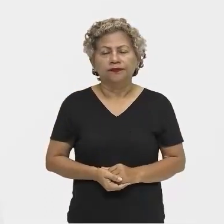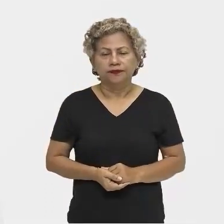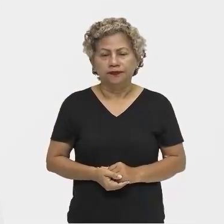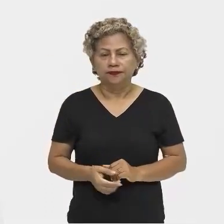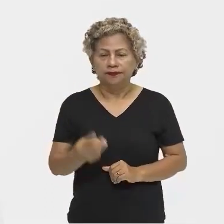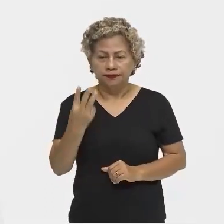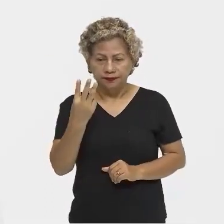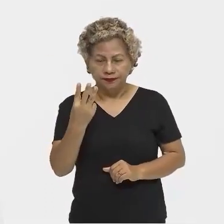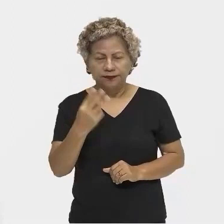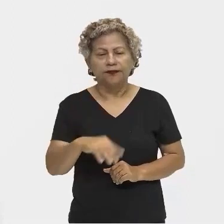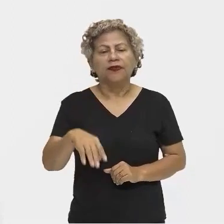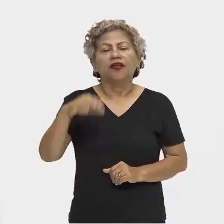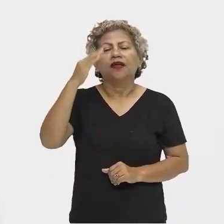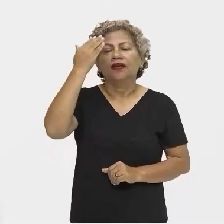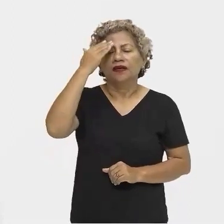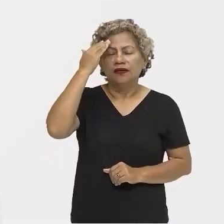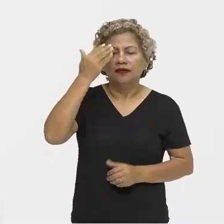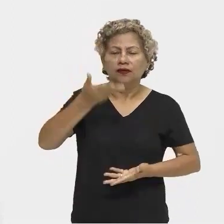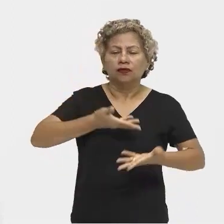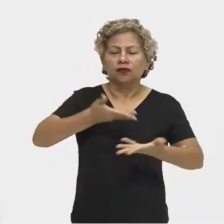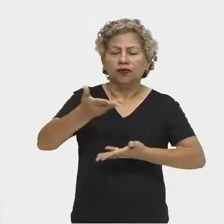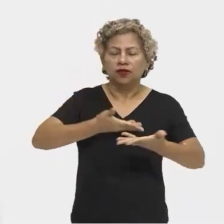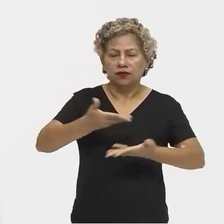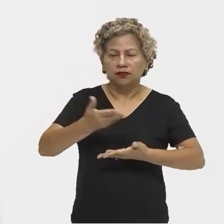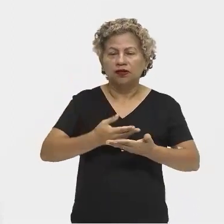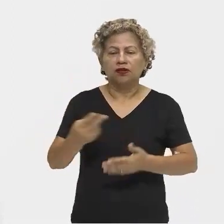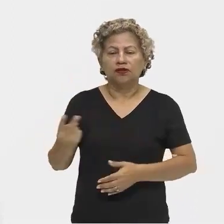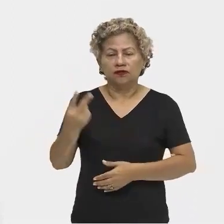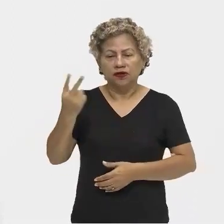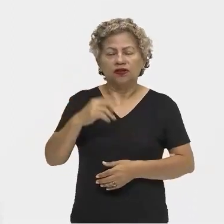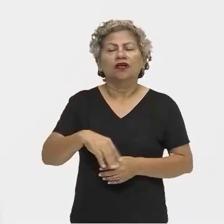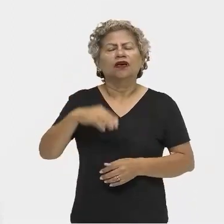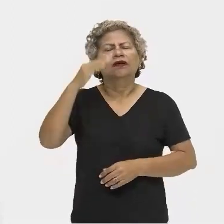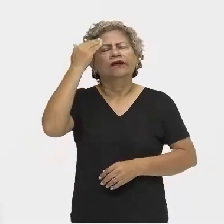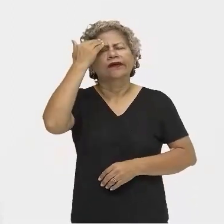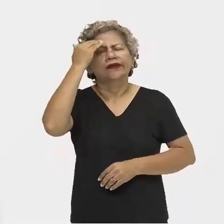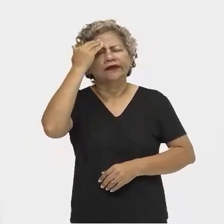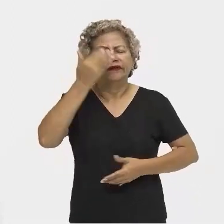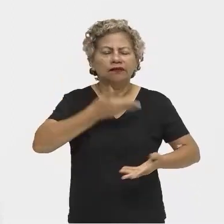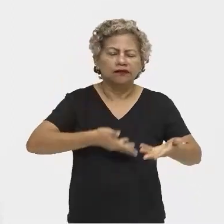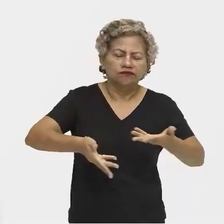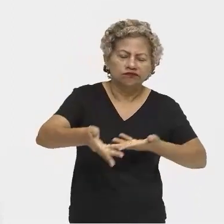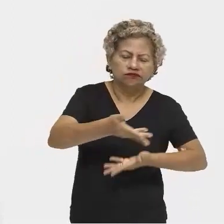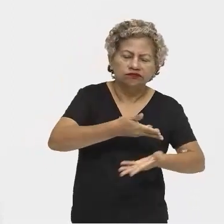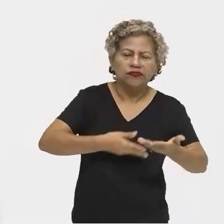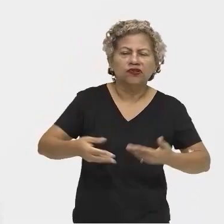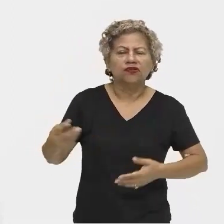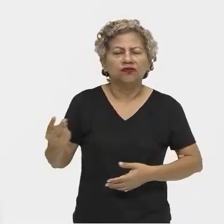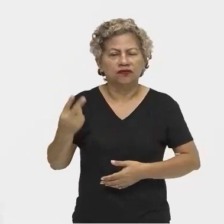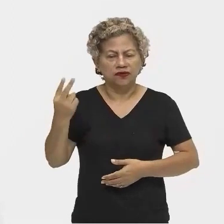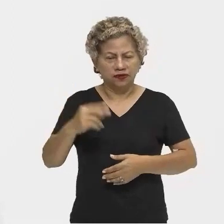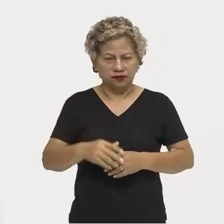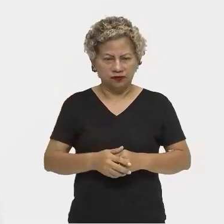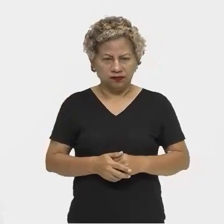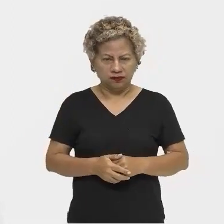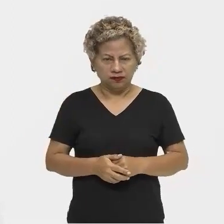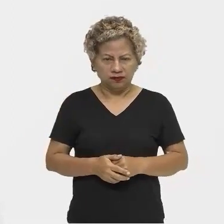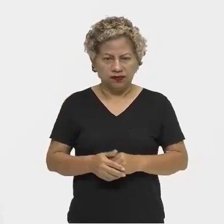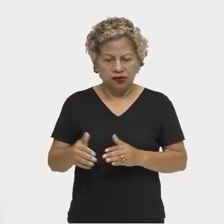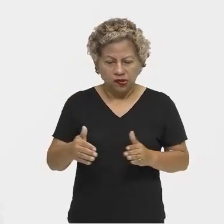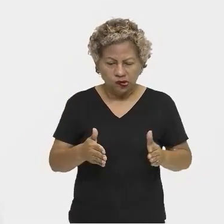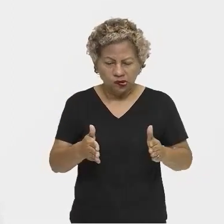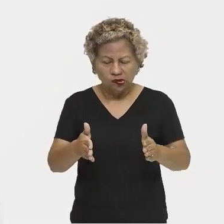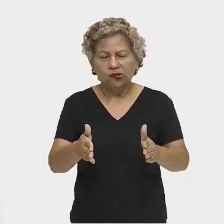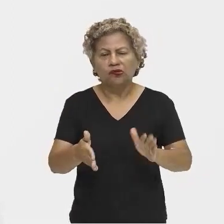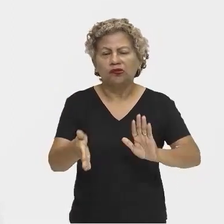seus valores, certo? Então, compreenda, compartilhe os seus valores, tá? O caminho do propósito está